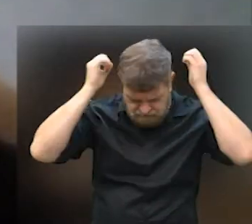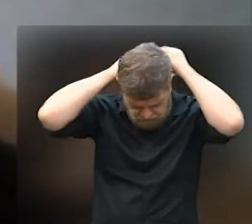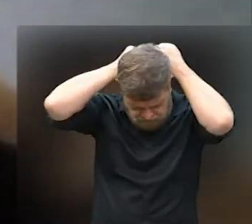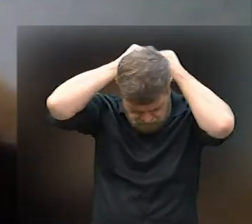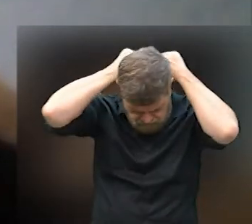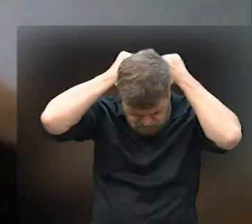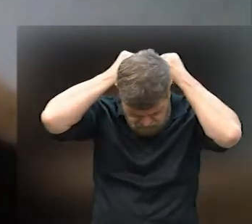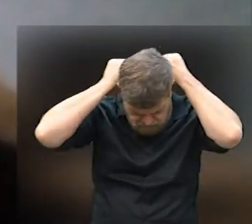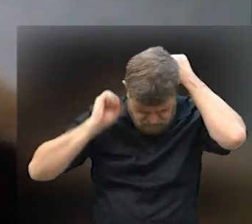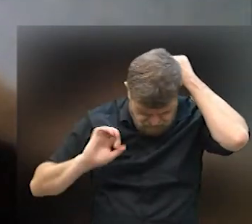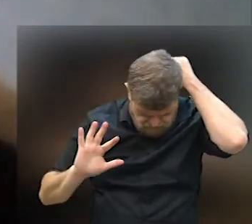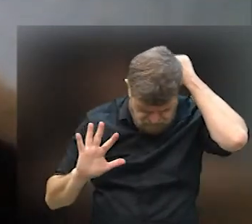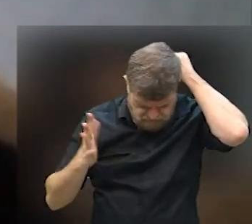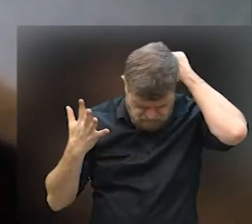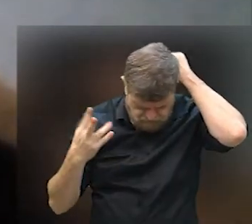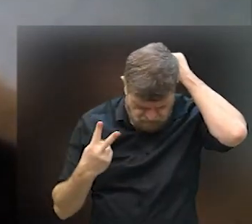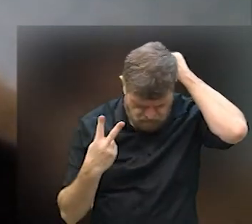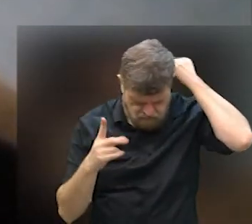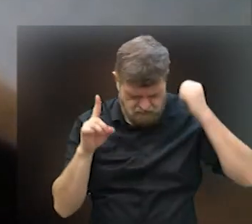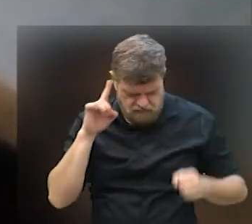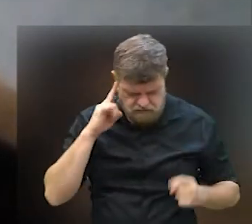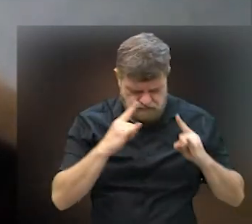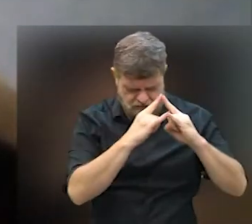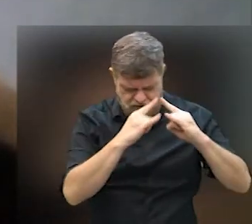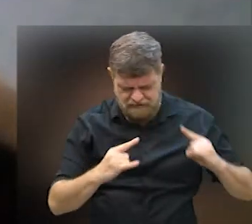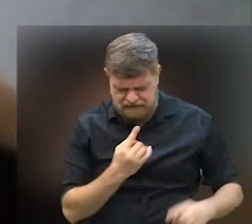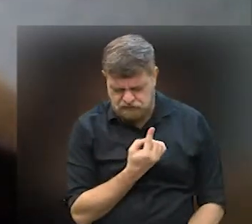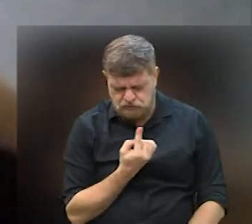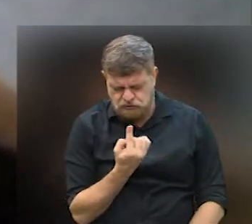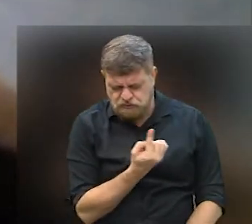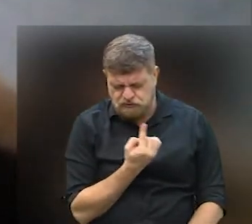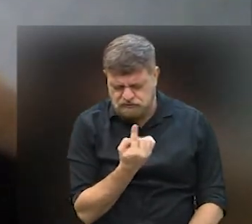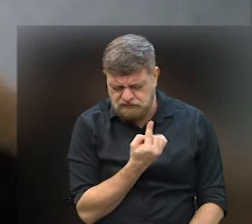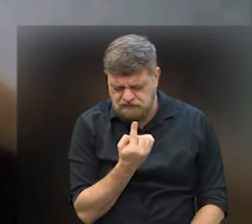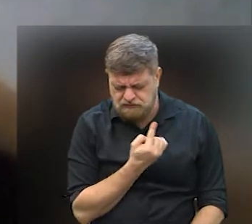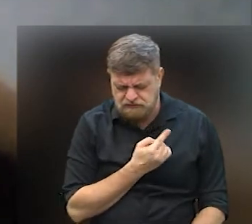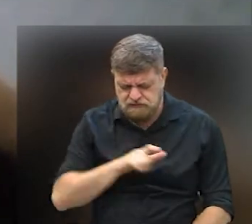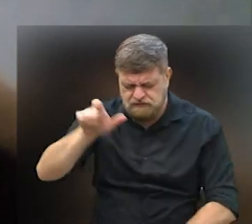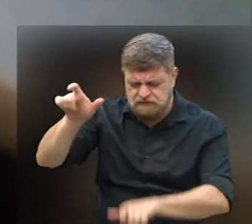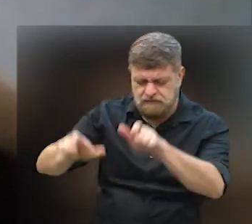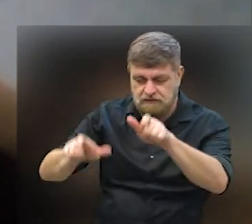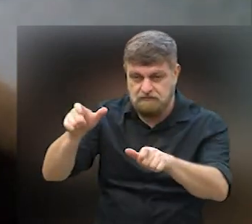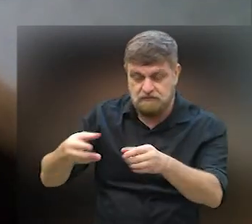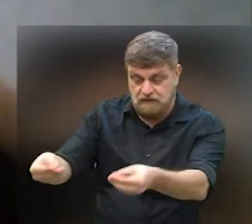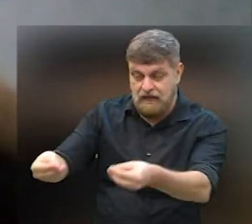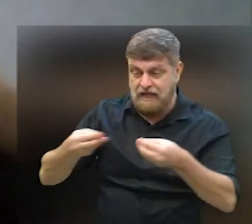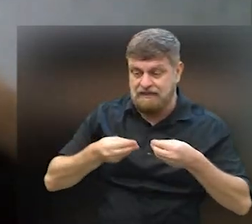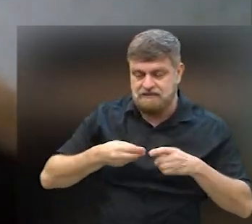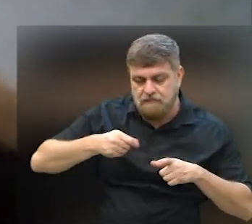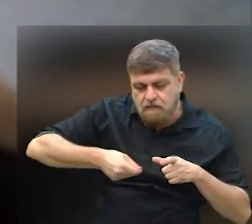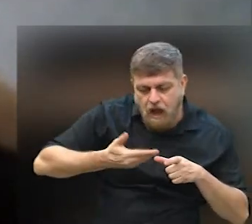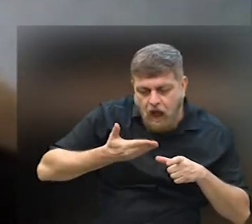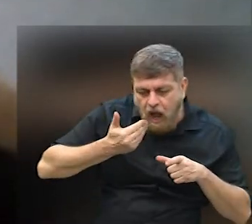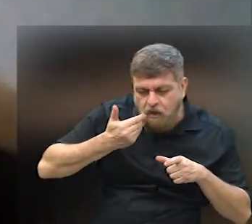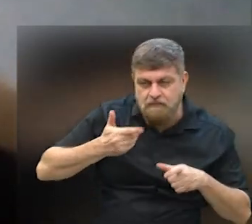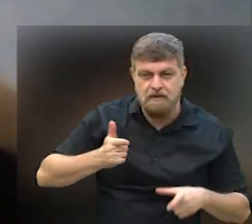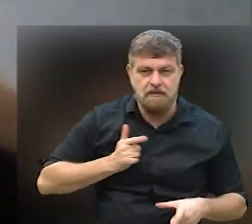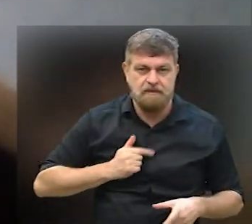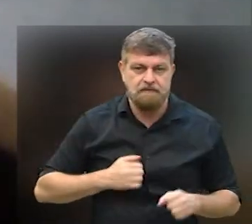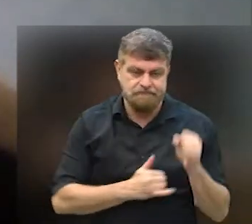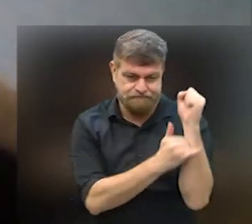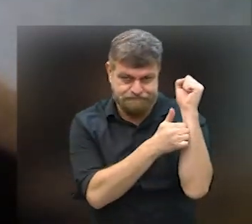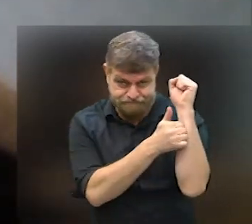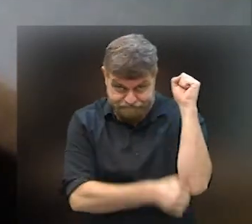que aconteceu. E aí, em 2 dias, na barraca, sozinha, as pessoas me trazendo refeição, eu fazendo as